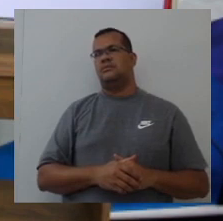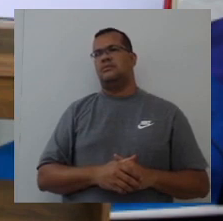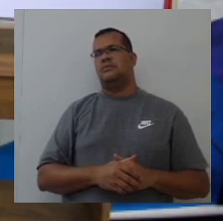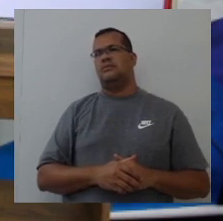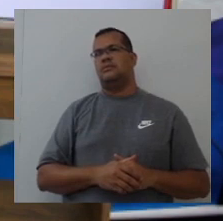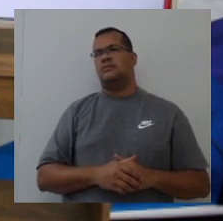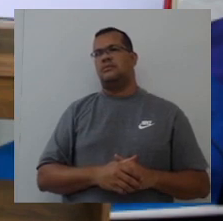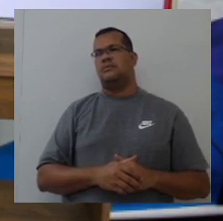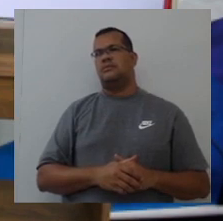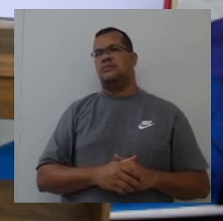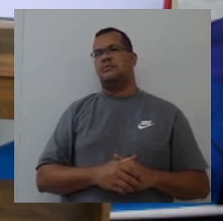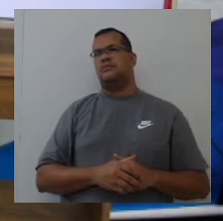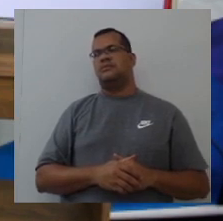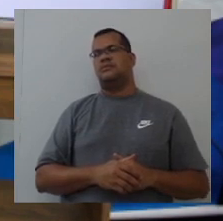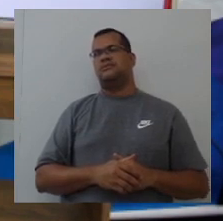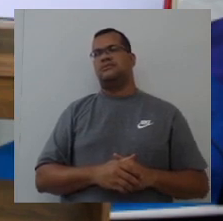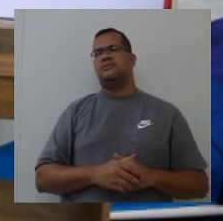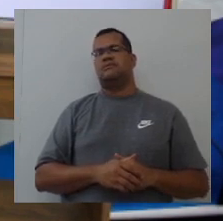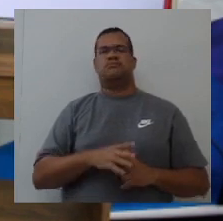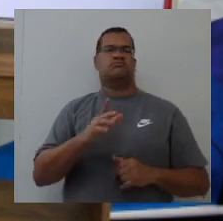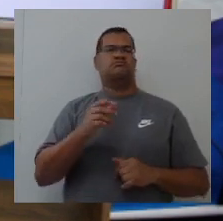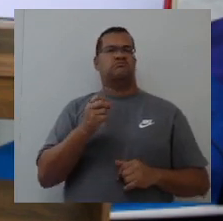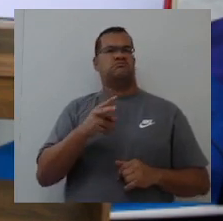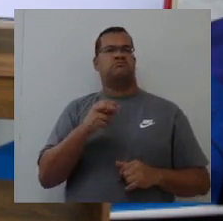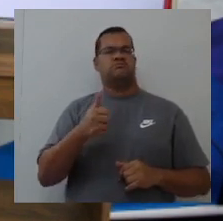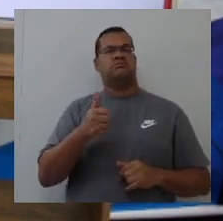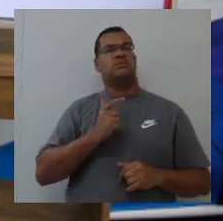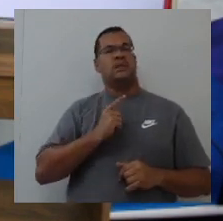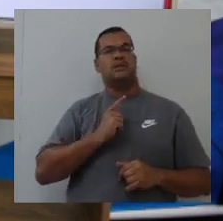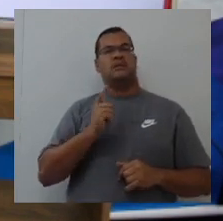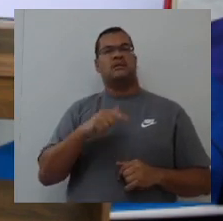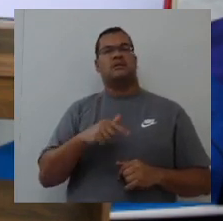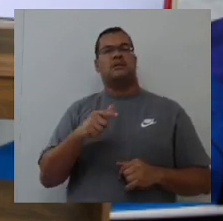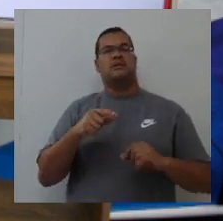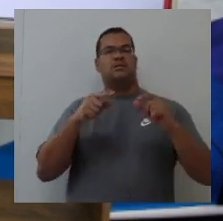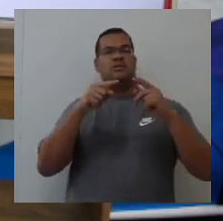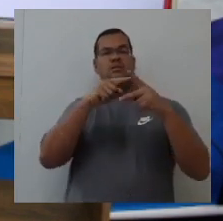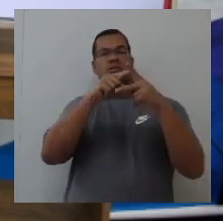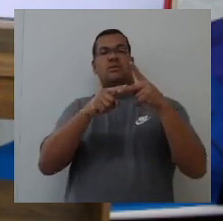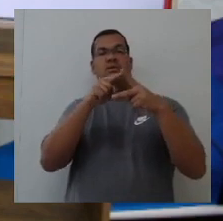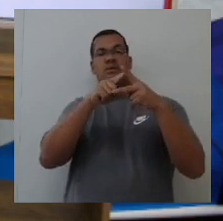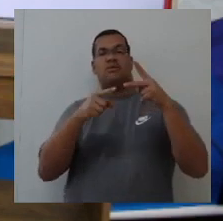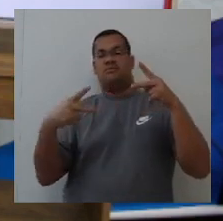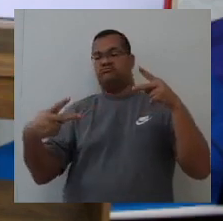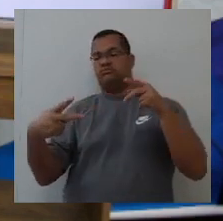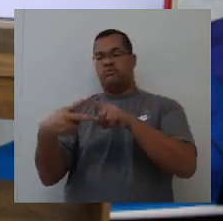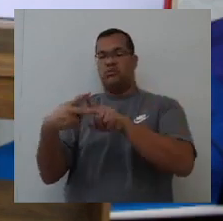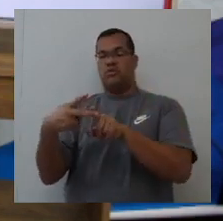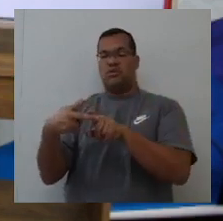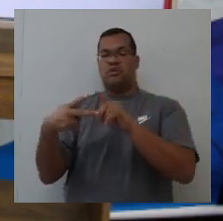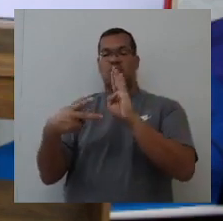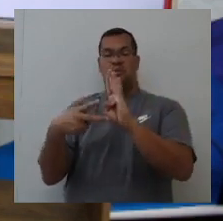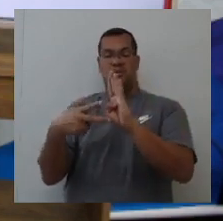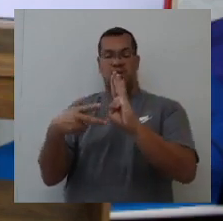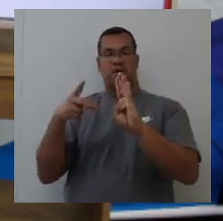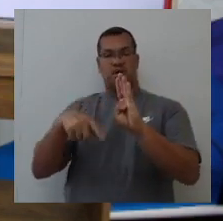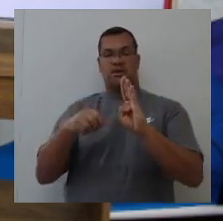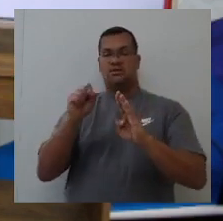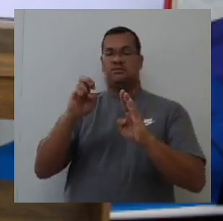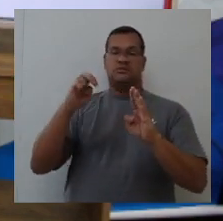Massa. E aí eu tenho o seguinte, ó. A tangente do ângulo B é a mesma coisa de dividir o seno de